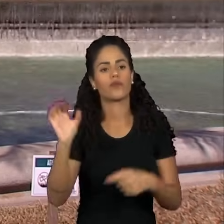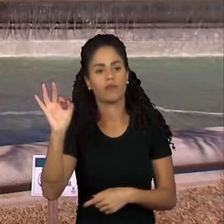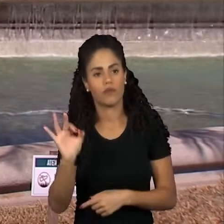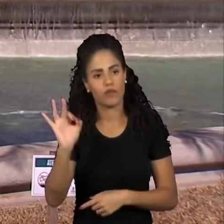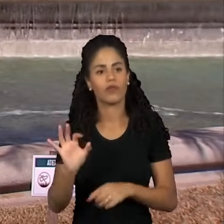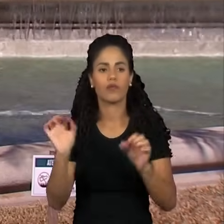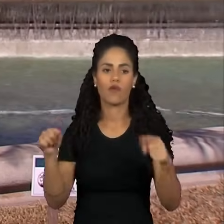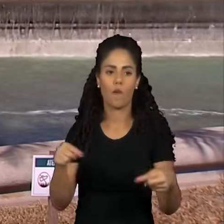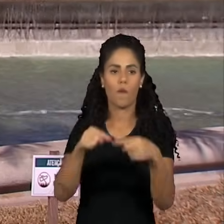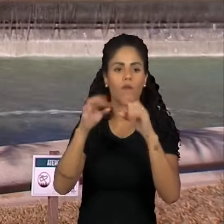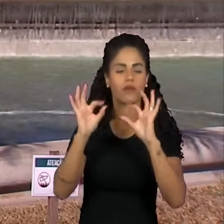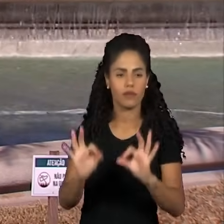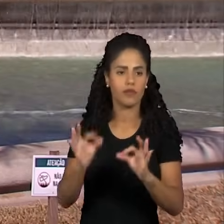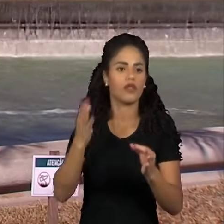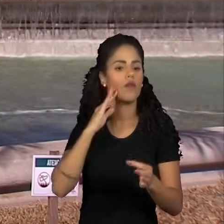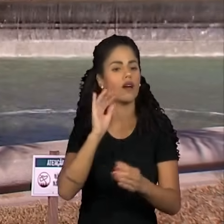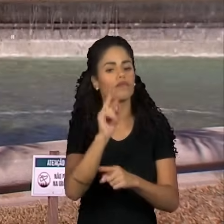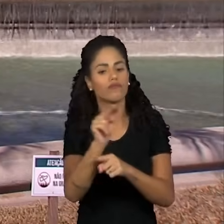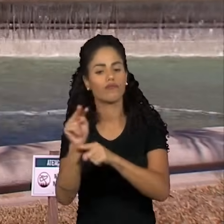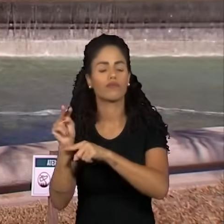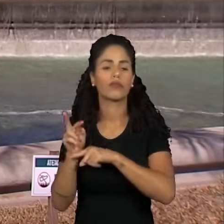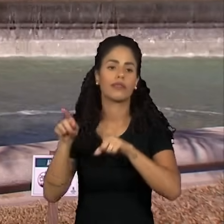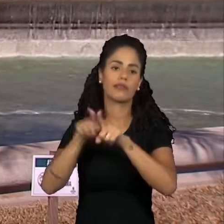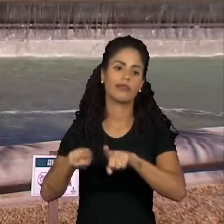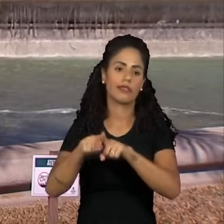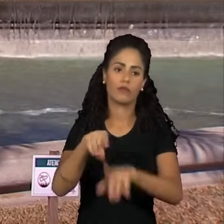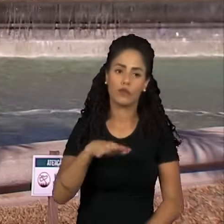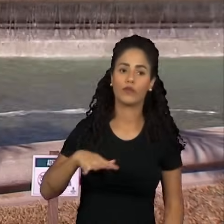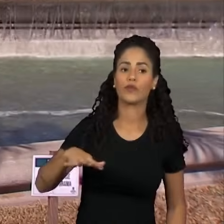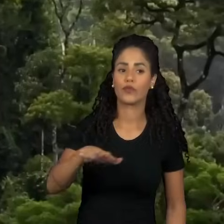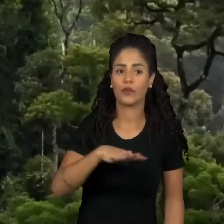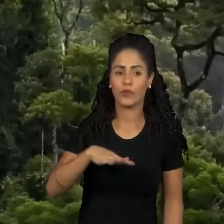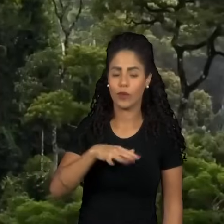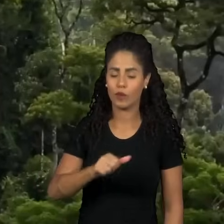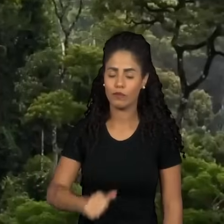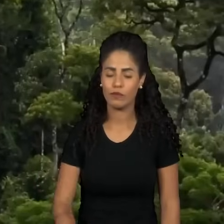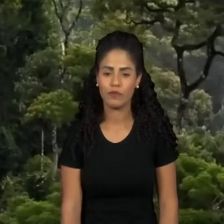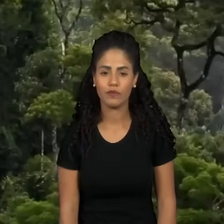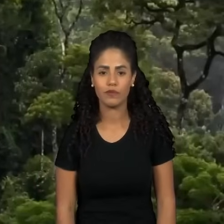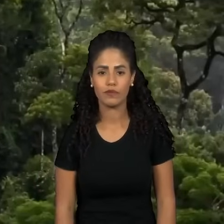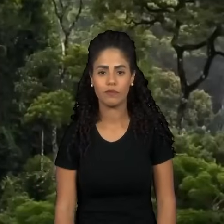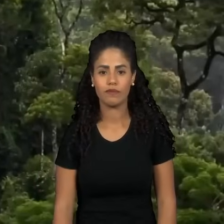mais adequada de implementação e de cobertura também territorial dessas unidades.